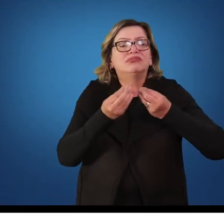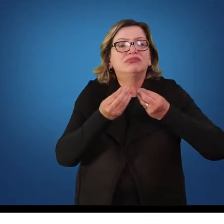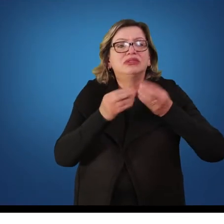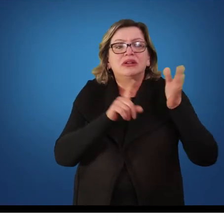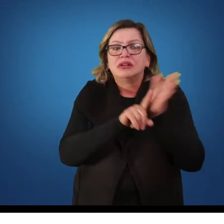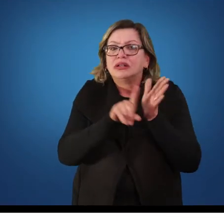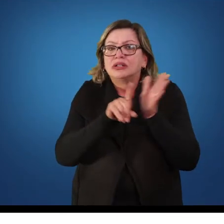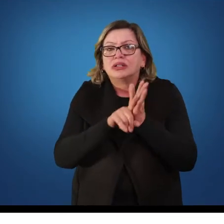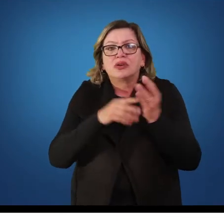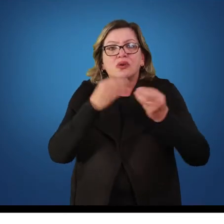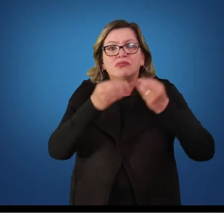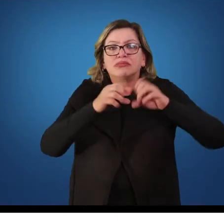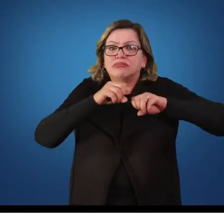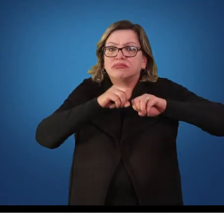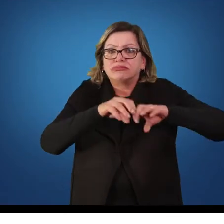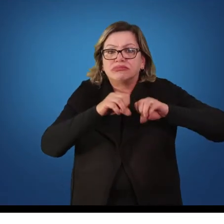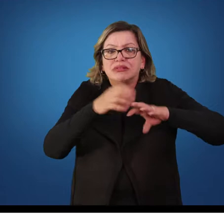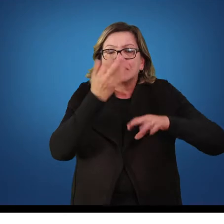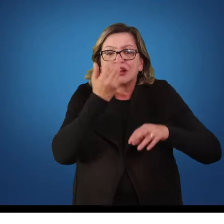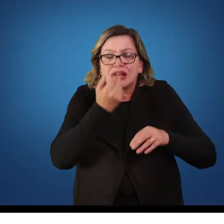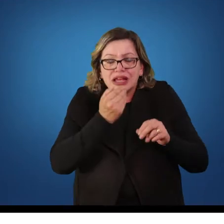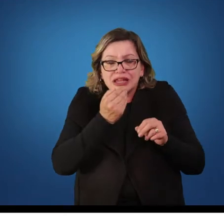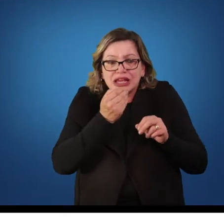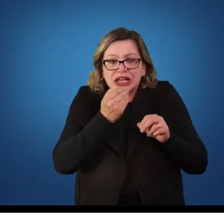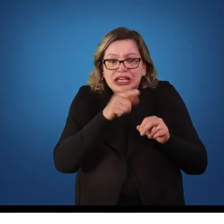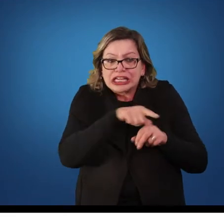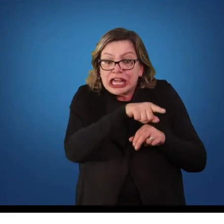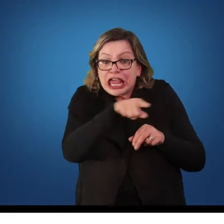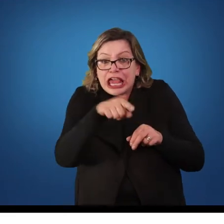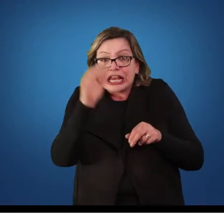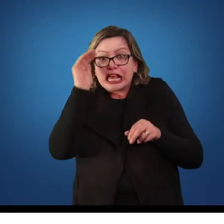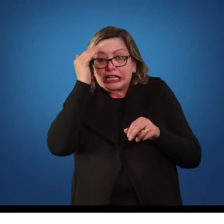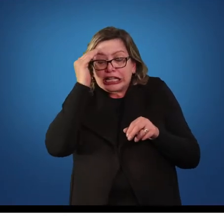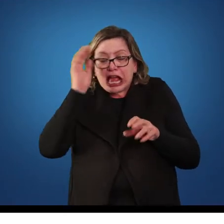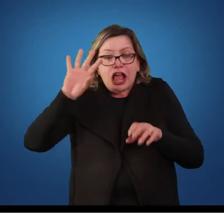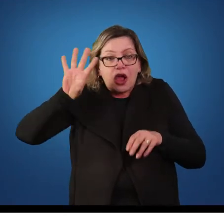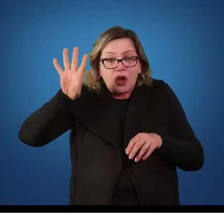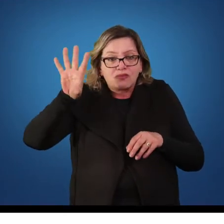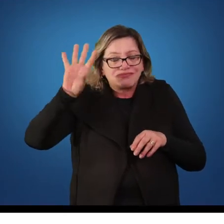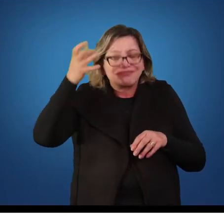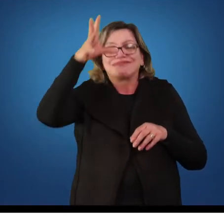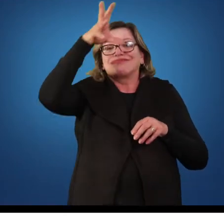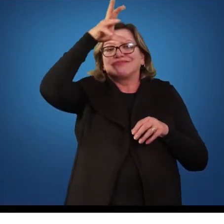trabalho com a criança quando ela entender para acontecer a aprendizagem